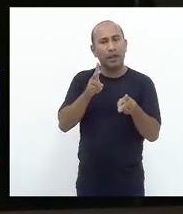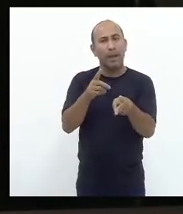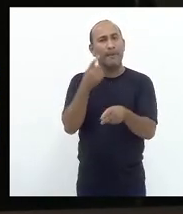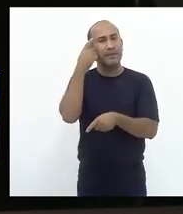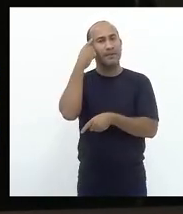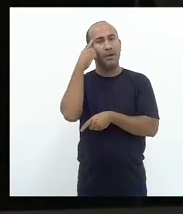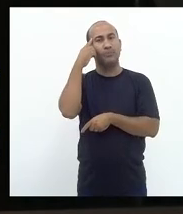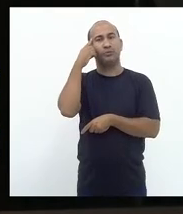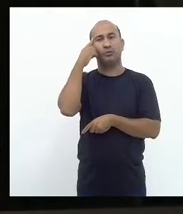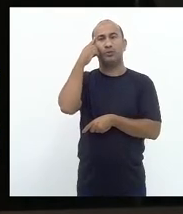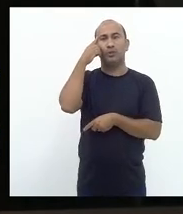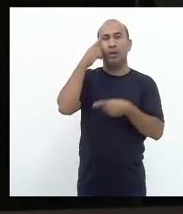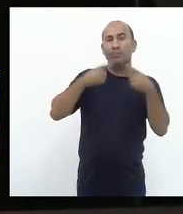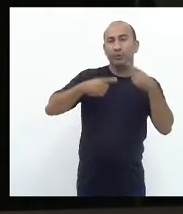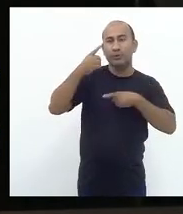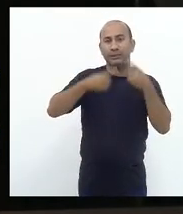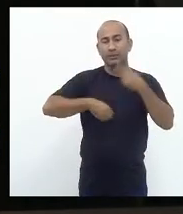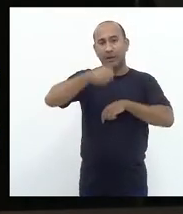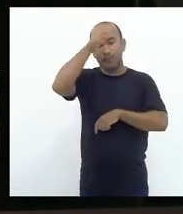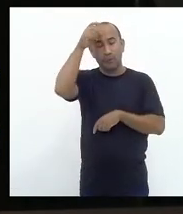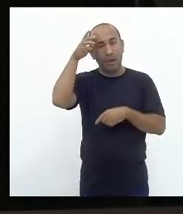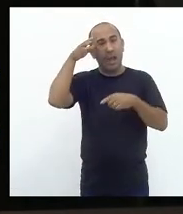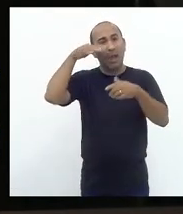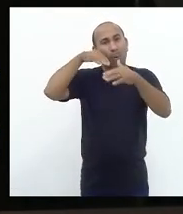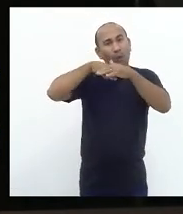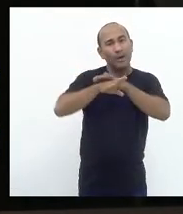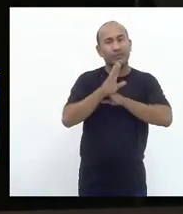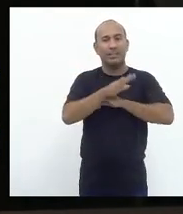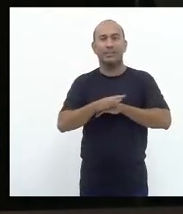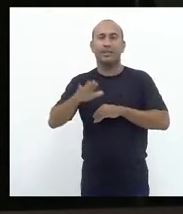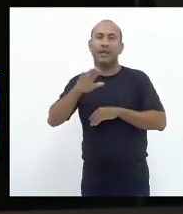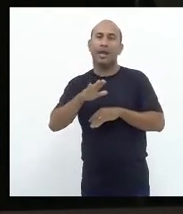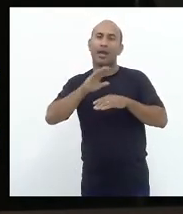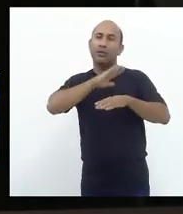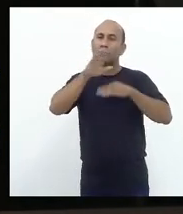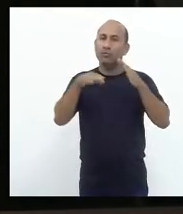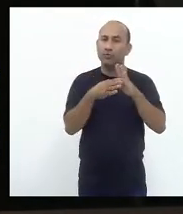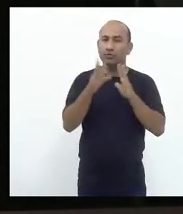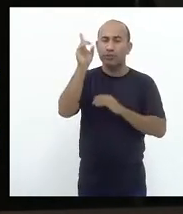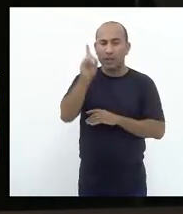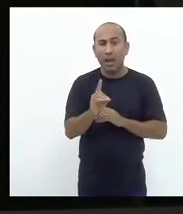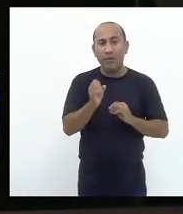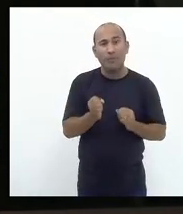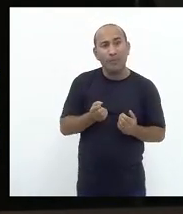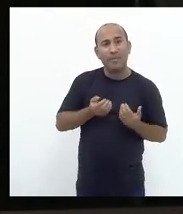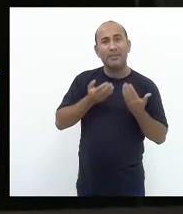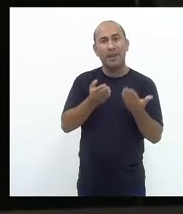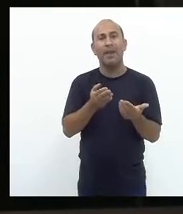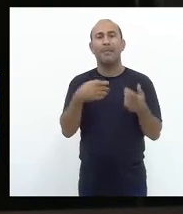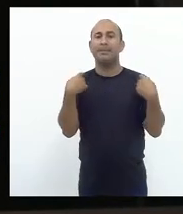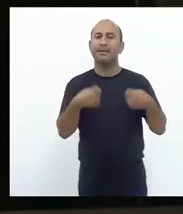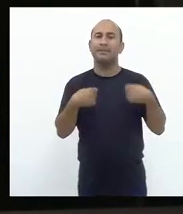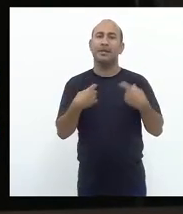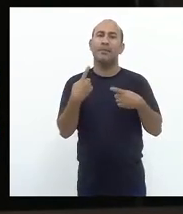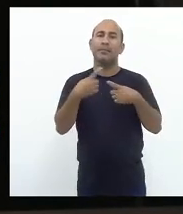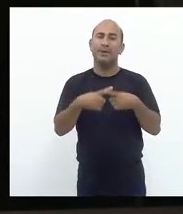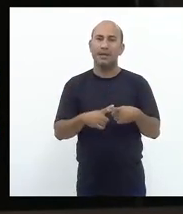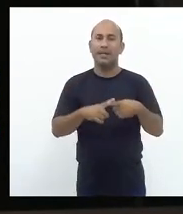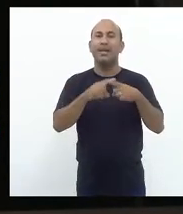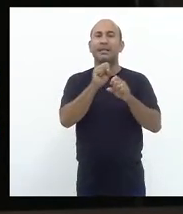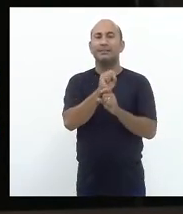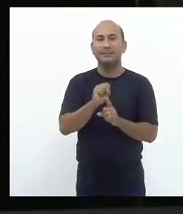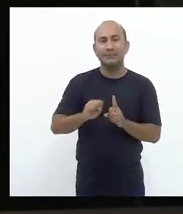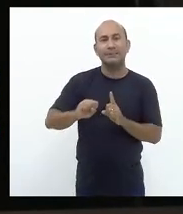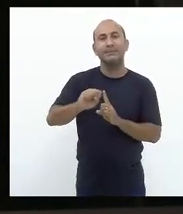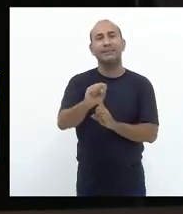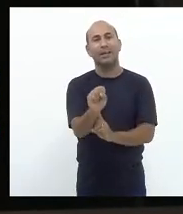políticas públicas que resguardem essas crianças, que dê a elas todos os direitos que elas precisam, porque elas são cidadãs de